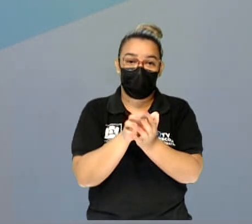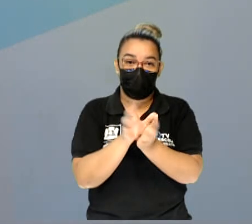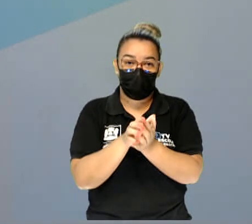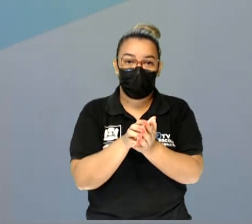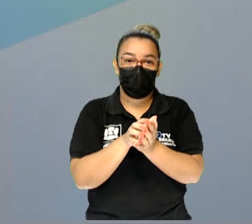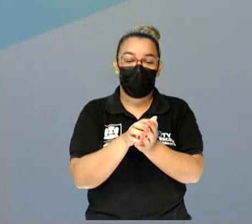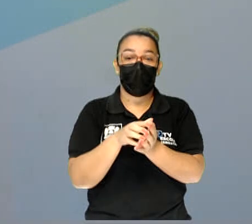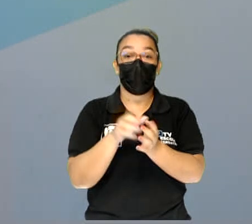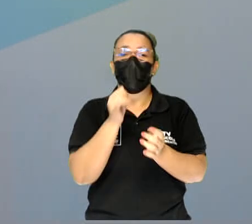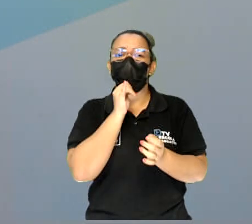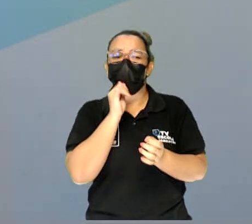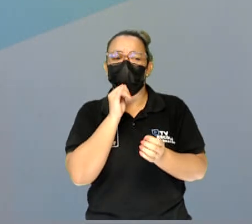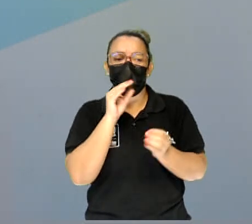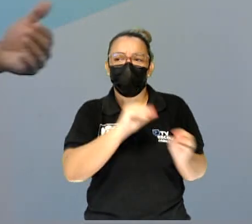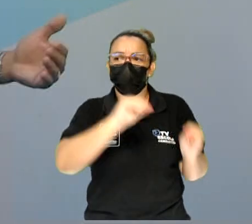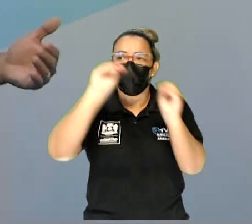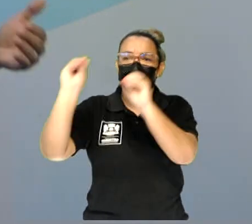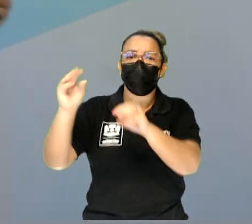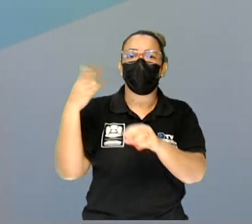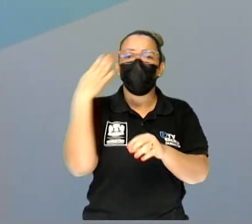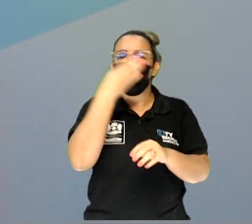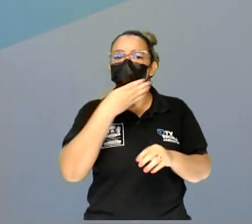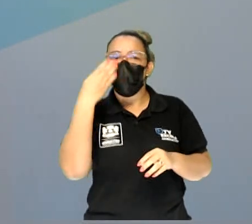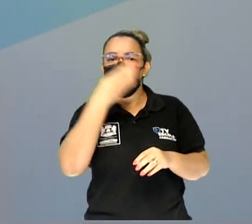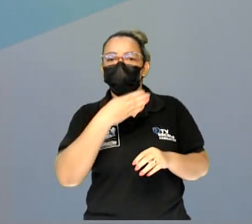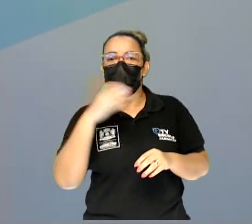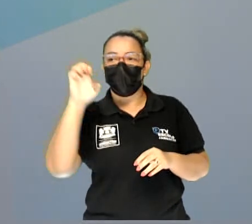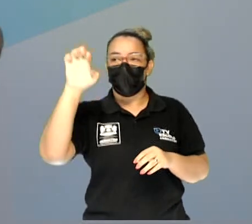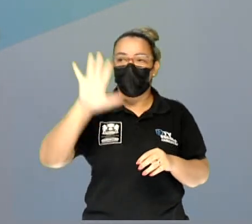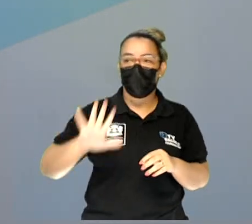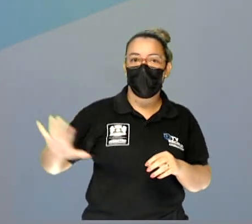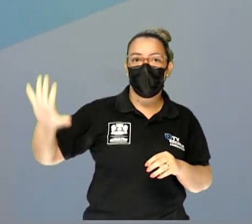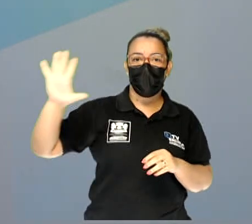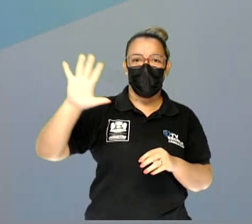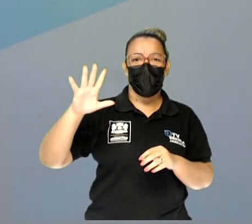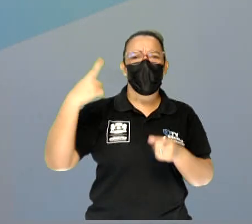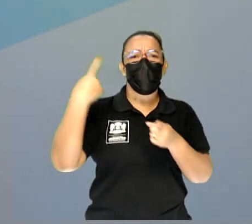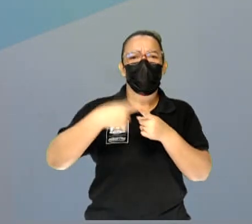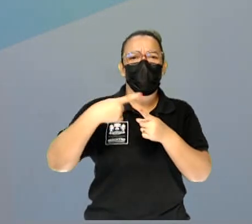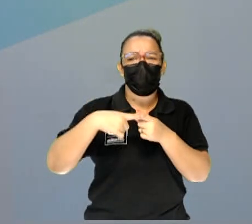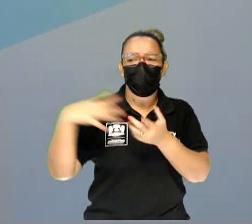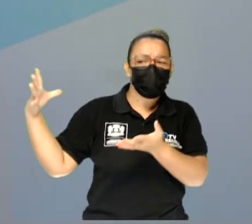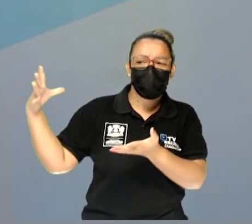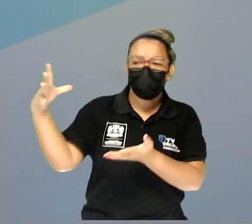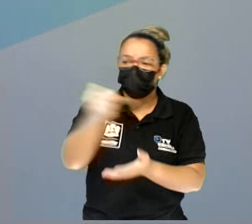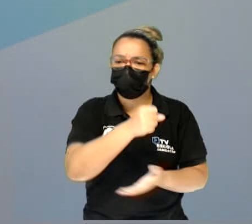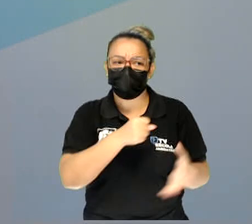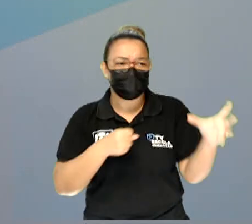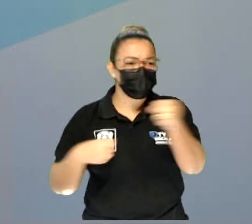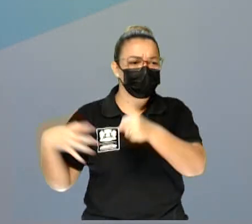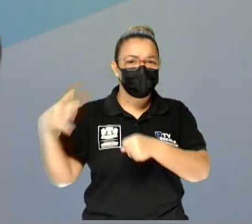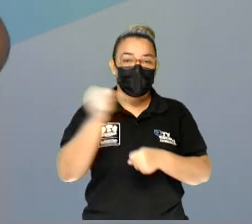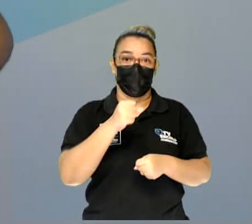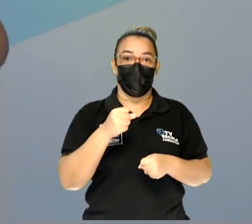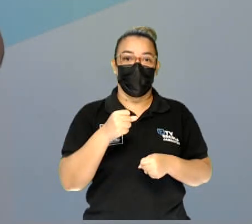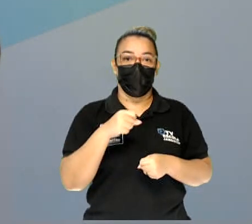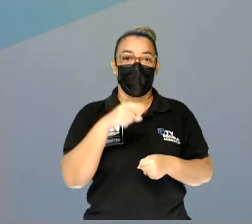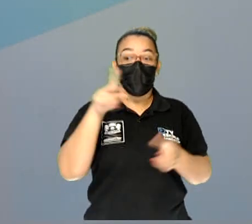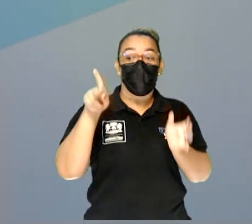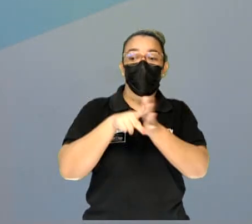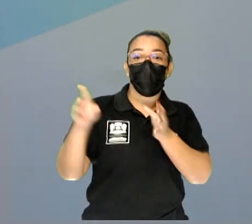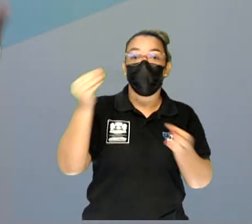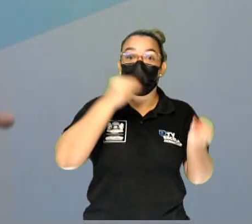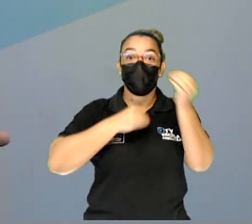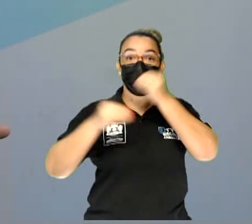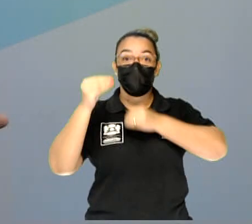o açúcar para a Europa, e esse açúcar não chegava, porque era cortado o suprimento no meio do caminho, se os próprios alimentos